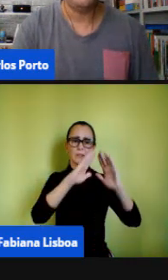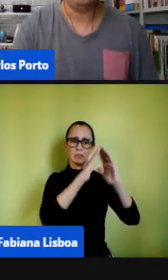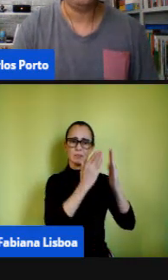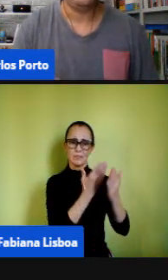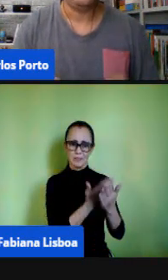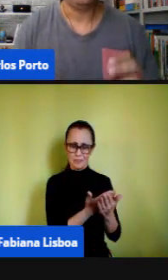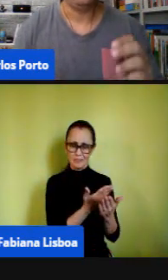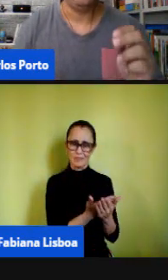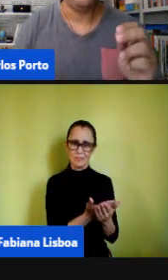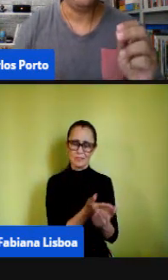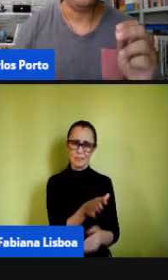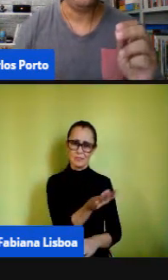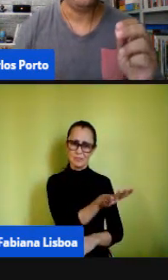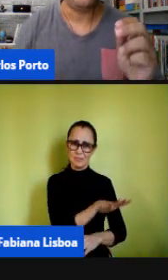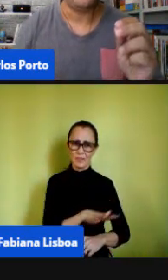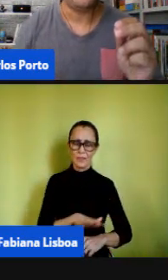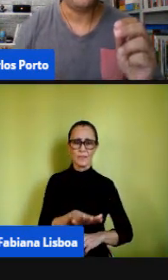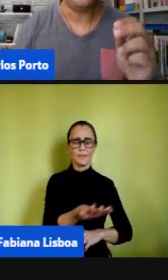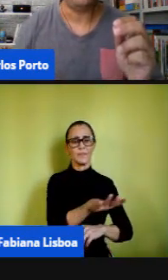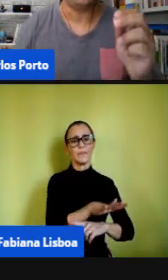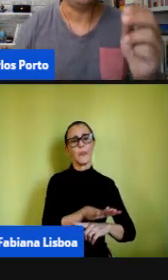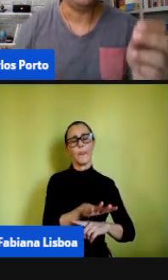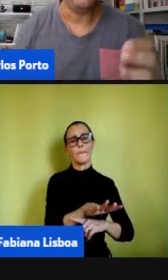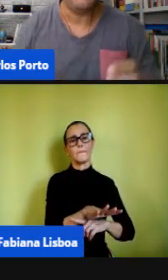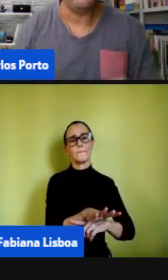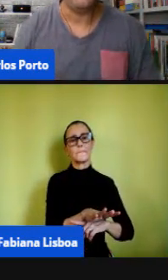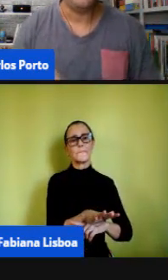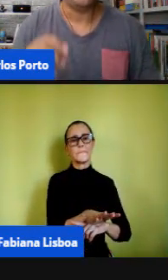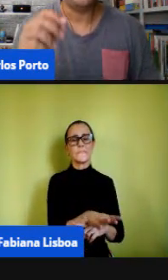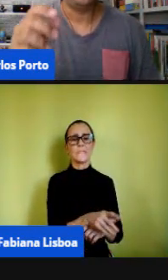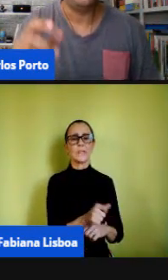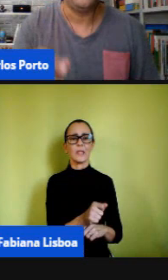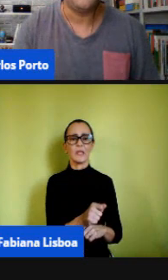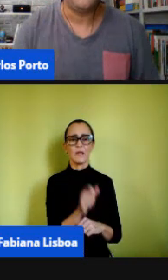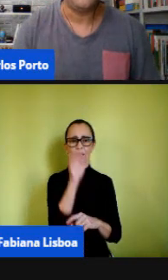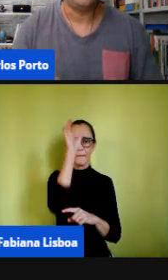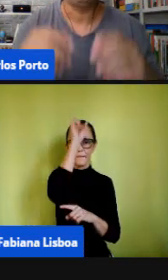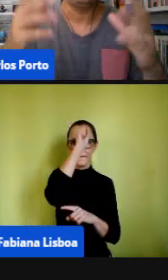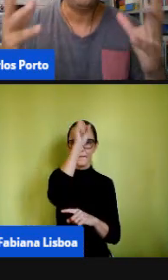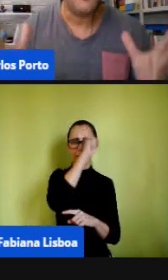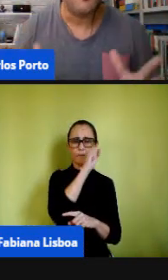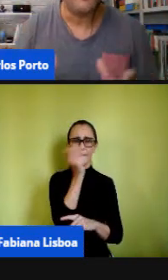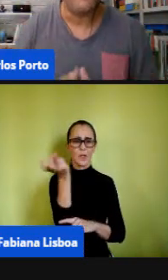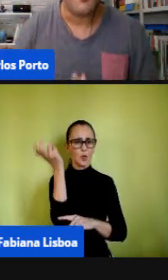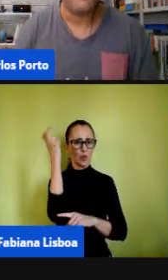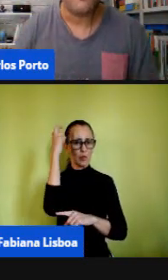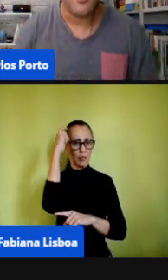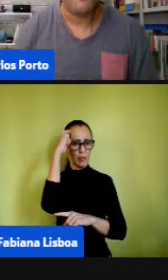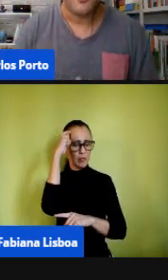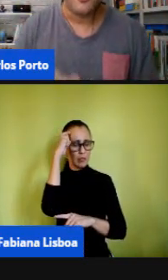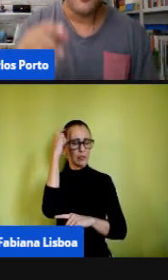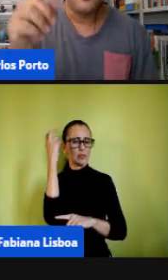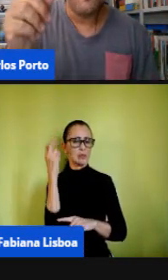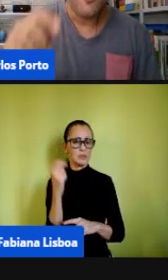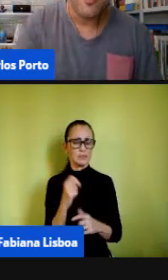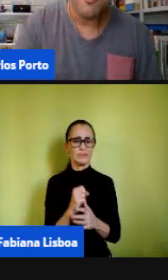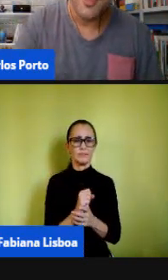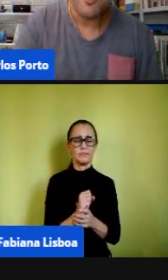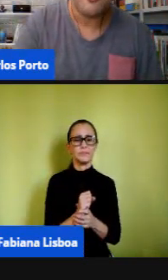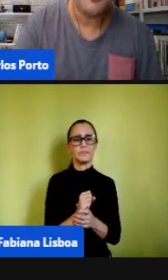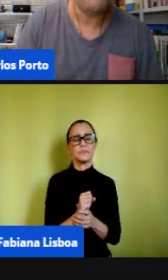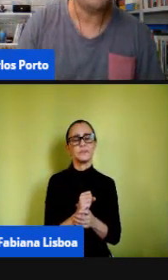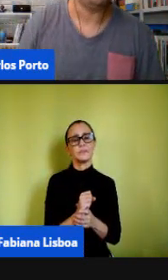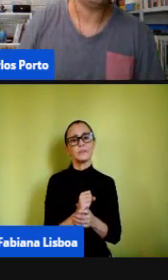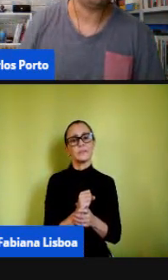um ambiente de muito conhecimento, cultura e produção dos mesmos, né? Então, veja